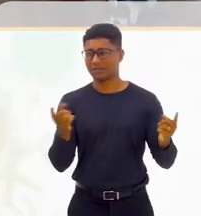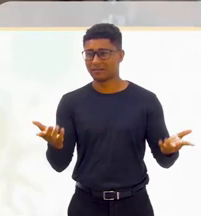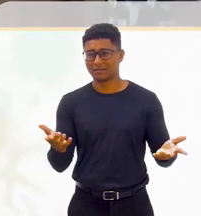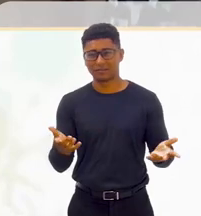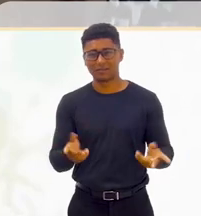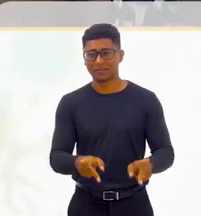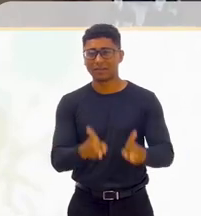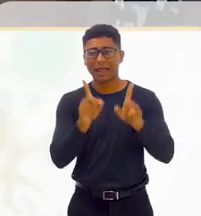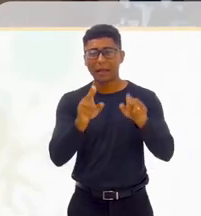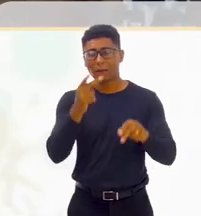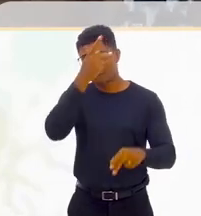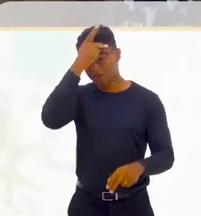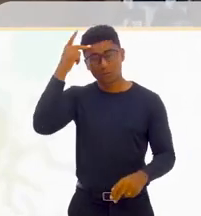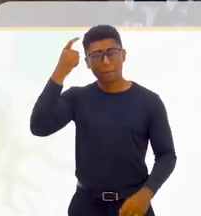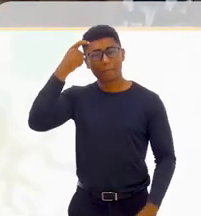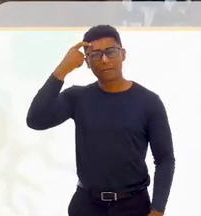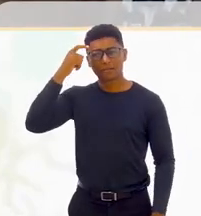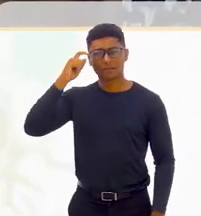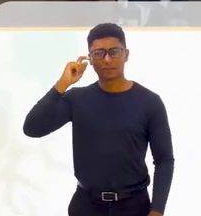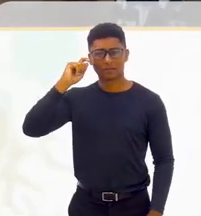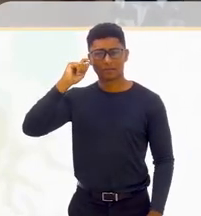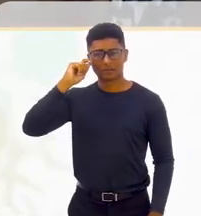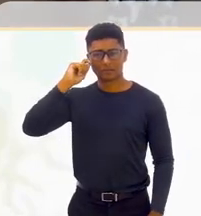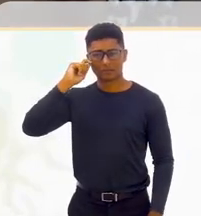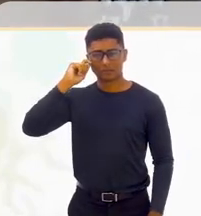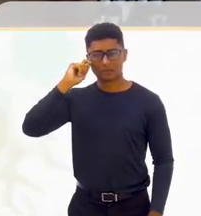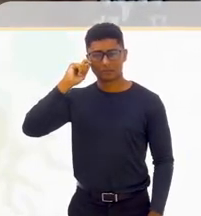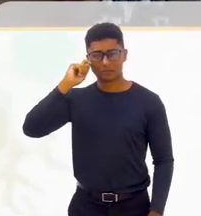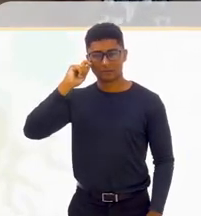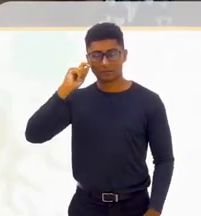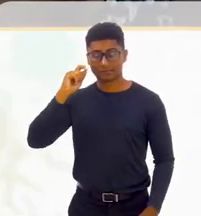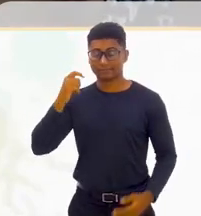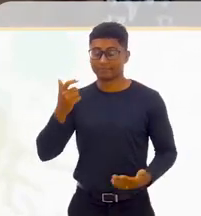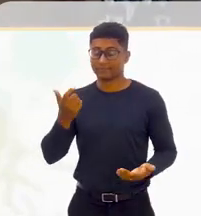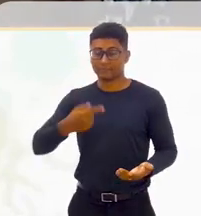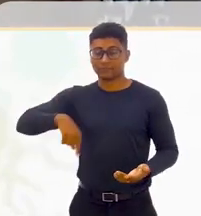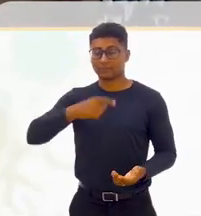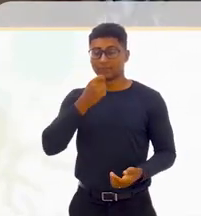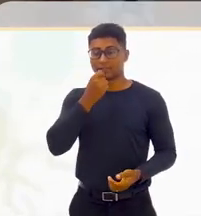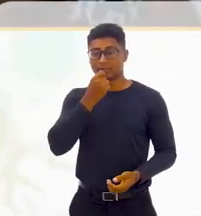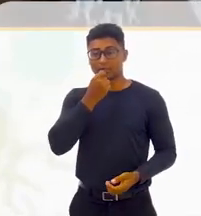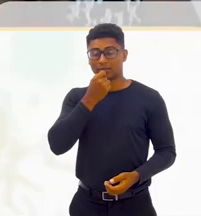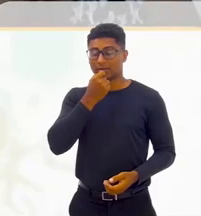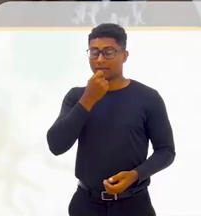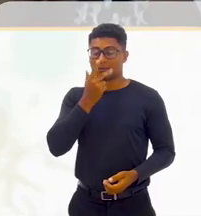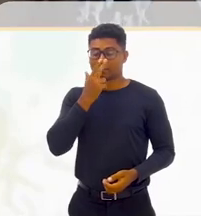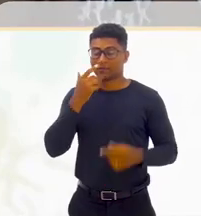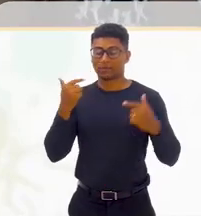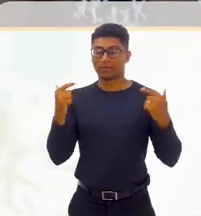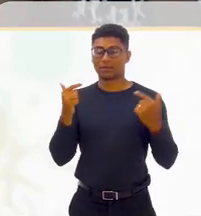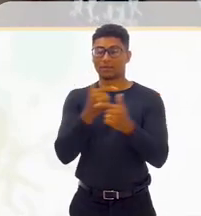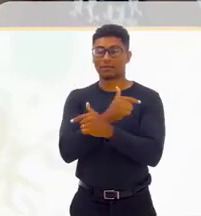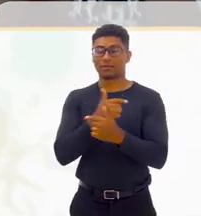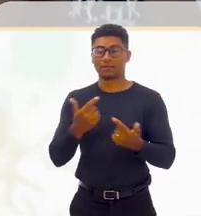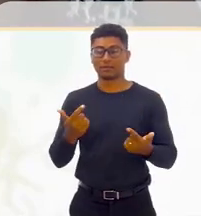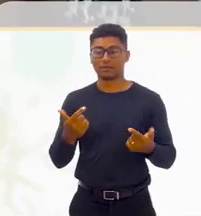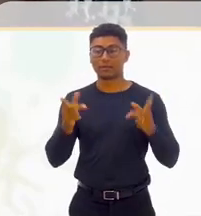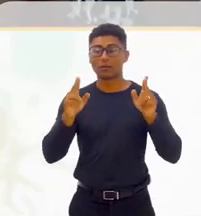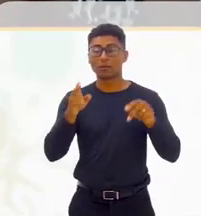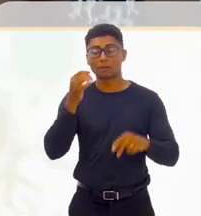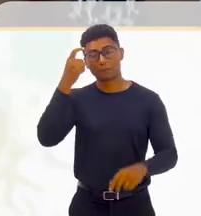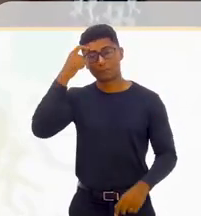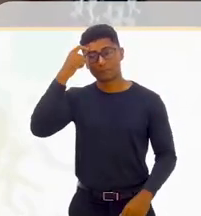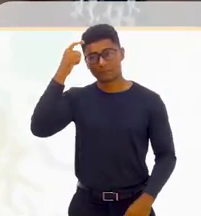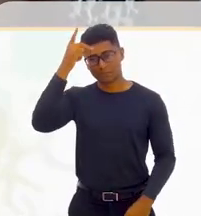né? A mesma coisa, os Ai. outros achar que preto, Tem todos coisas são que a do gente tem que Candomblé, rir para não chorar, né? né? Sim. Tem que rir para Todos não achar que chorar.